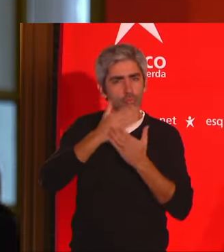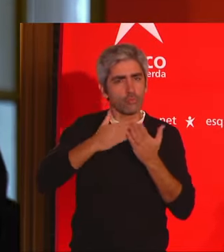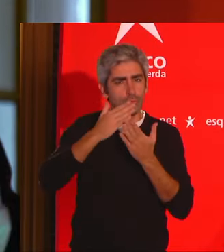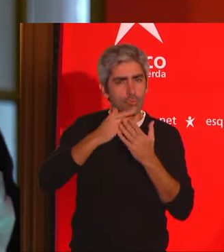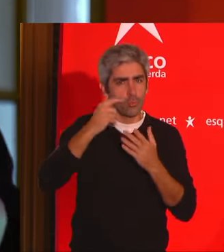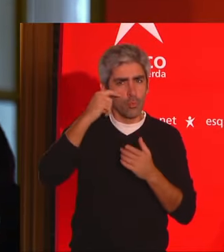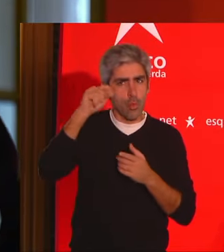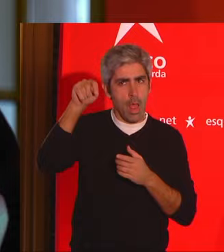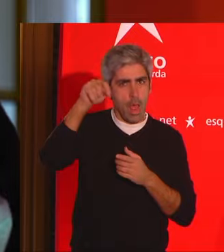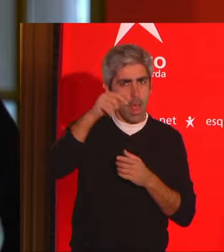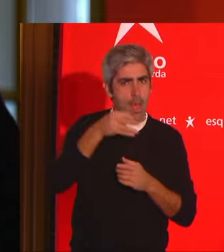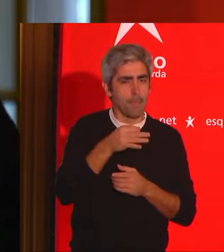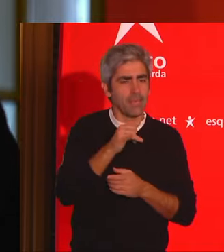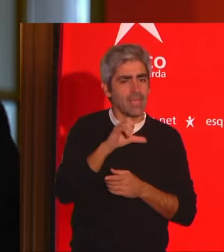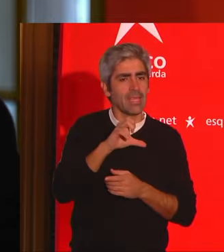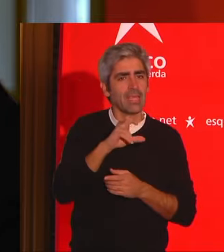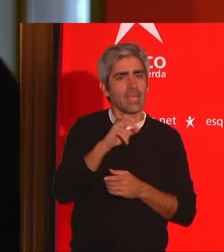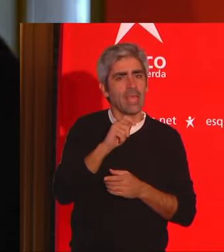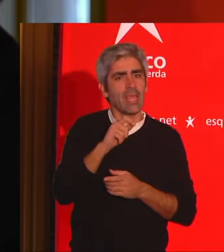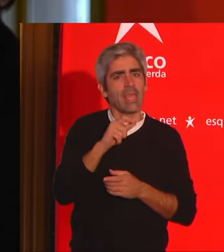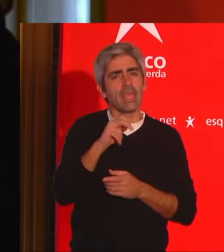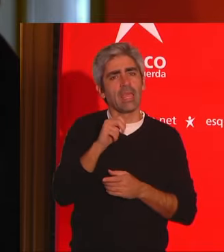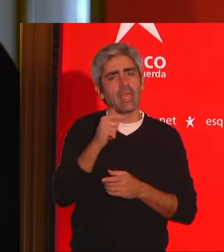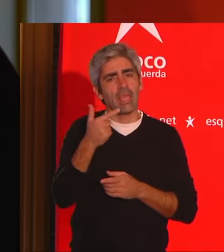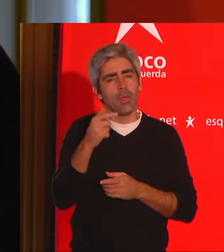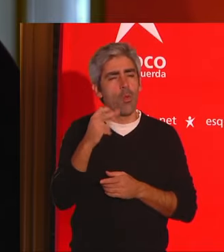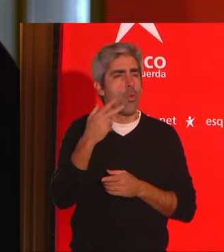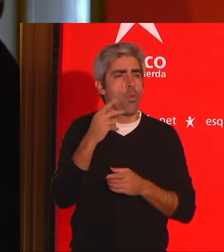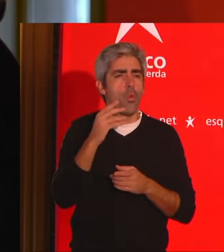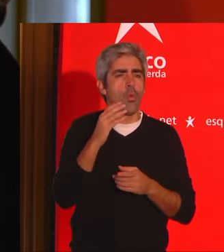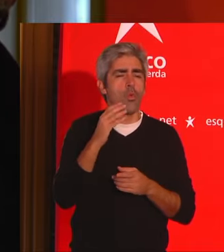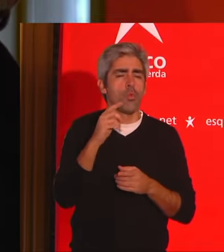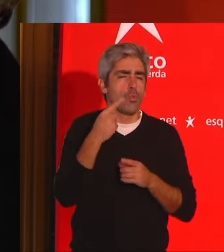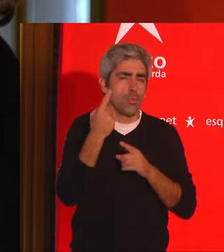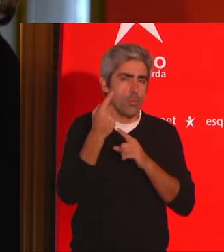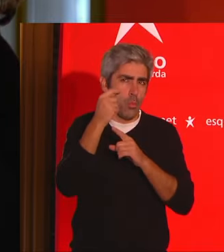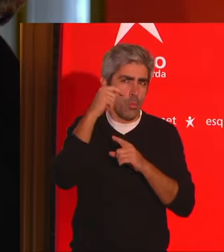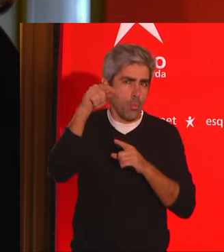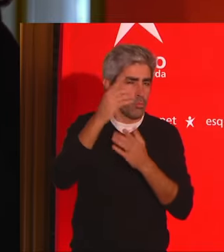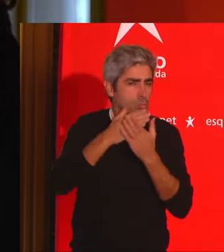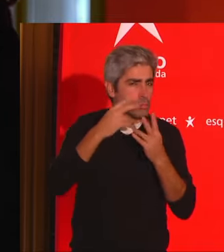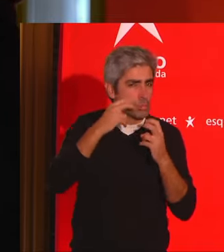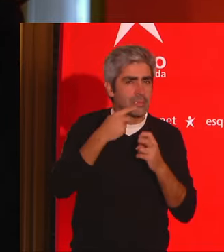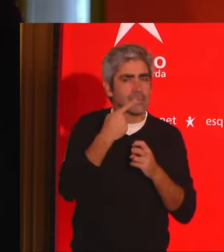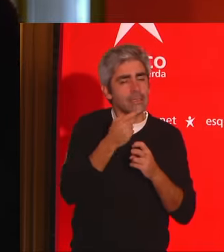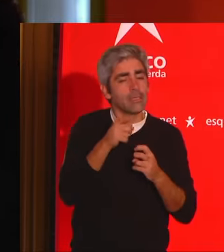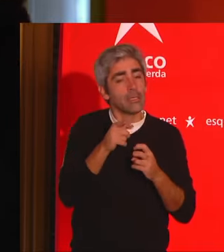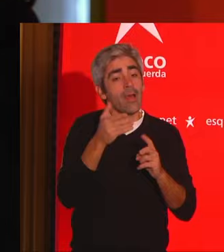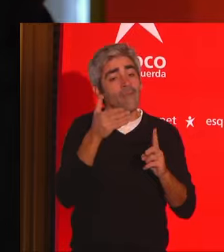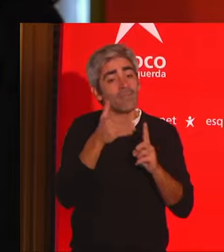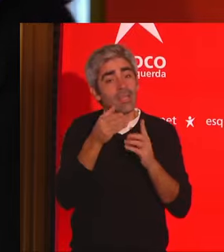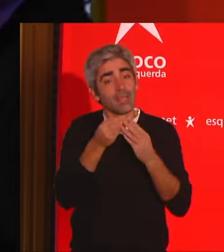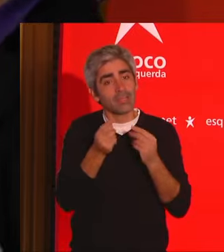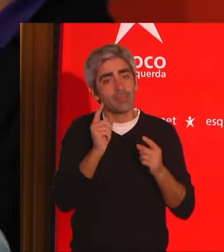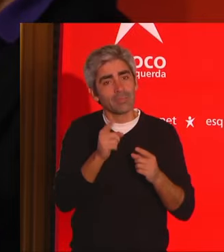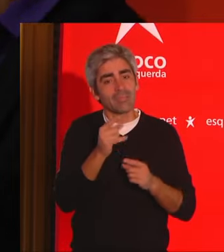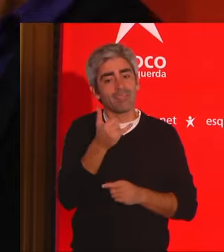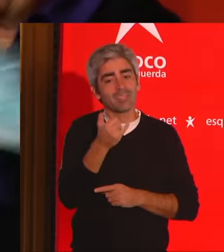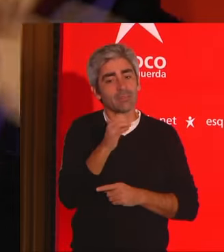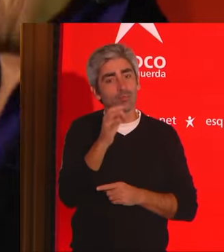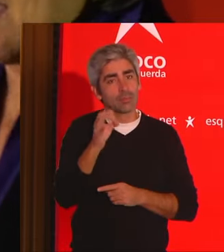Piketty e o Zucman que defendem que o mínimo para ser eficaz era efetivamente